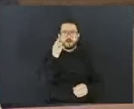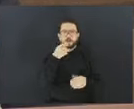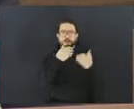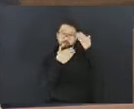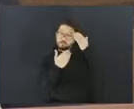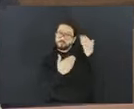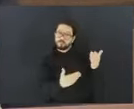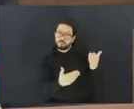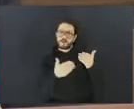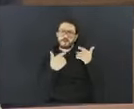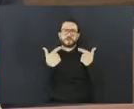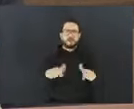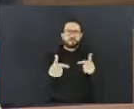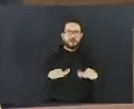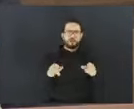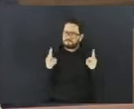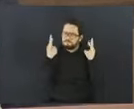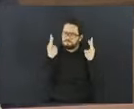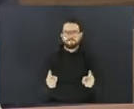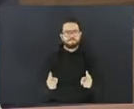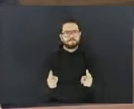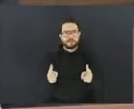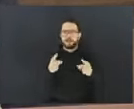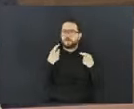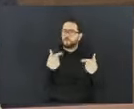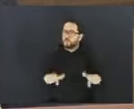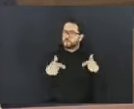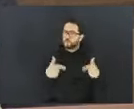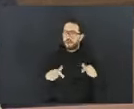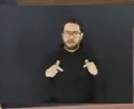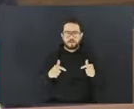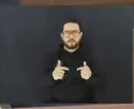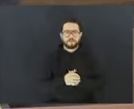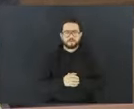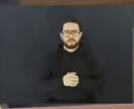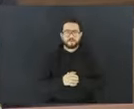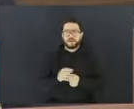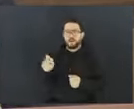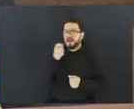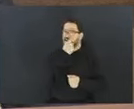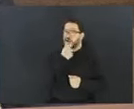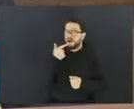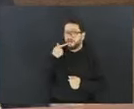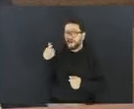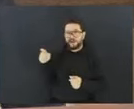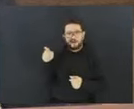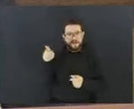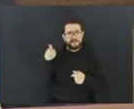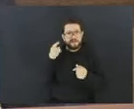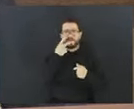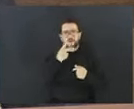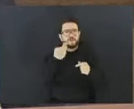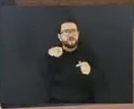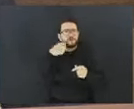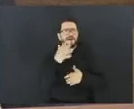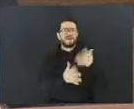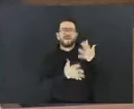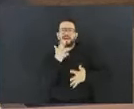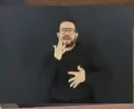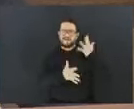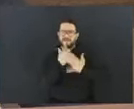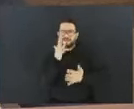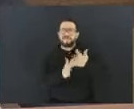efetivo desse departamento. Mas, bem como falou a vereadora Amália, perturbação de sossego. Eu tenho tido muitas demandas sobre a questão